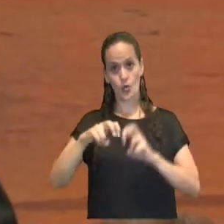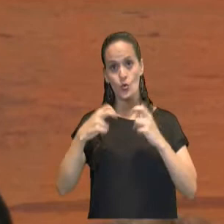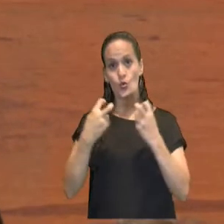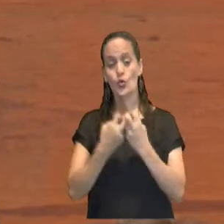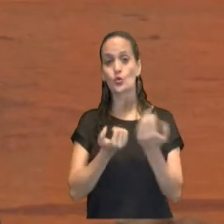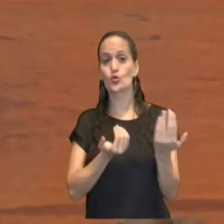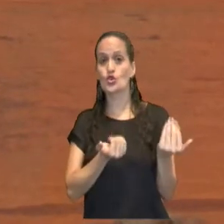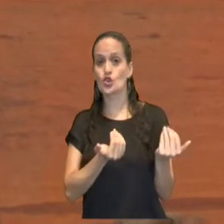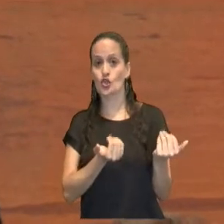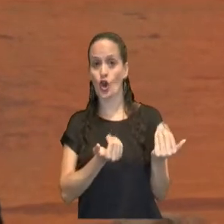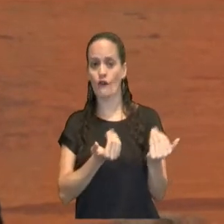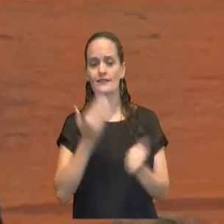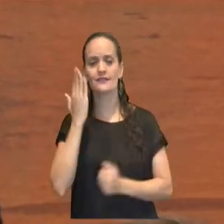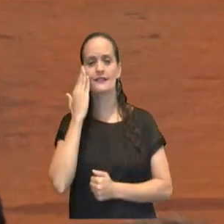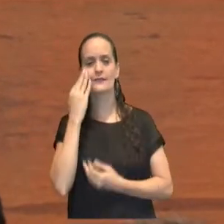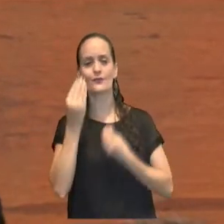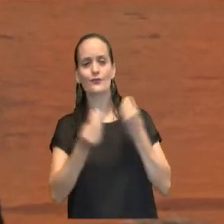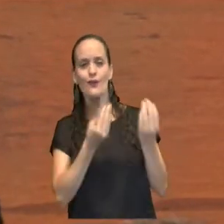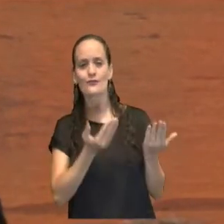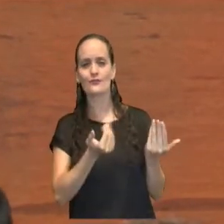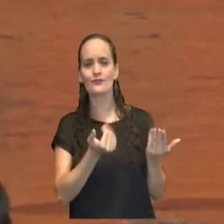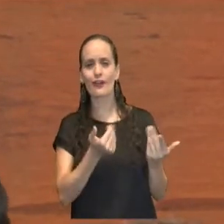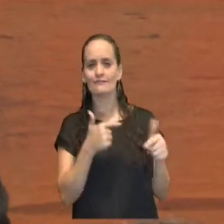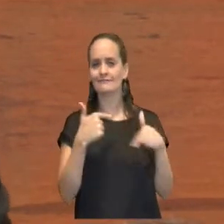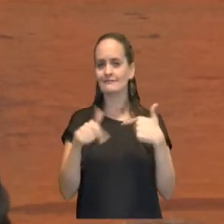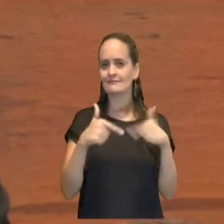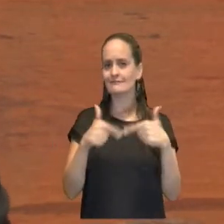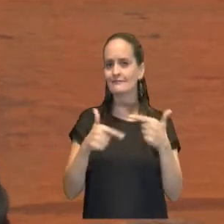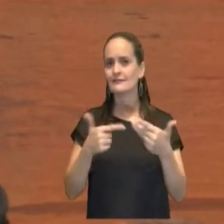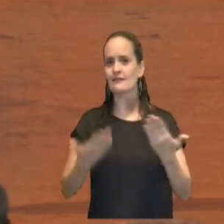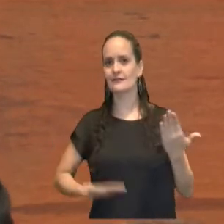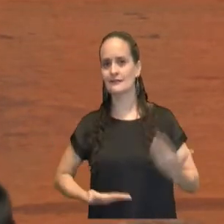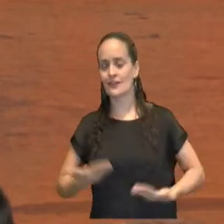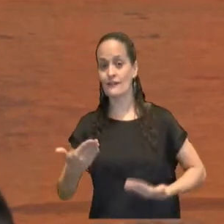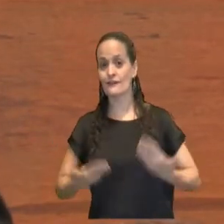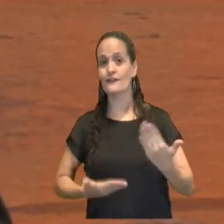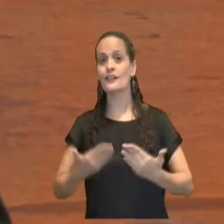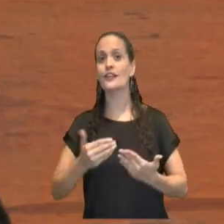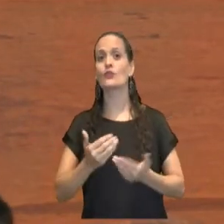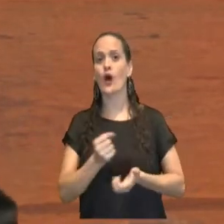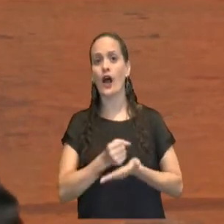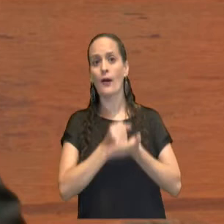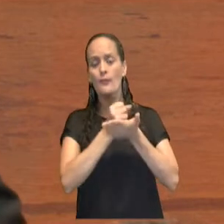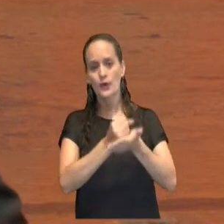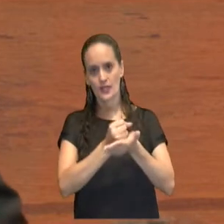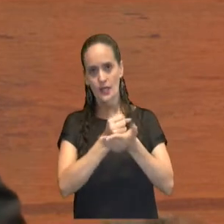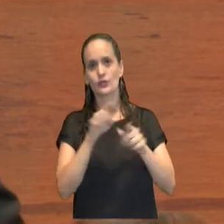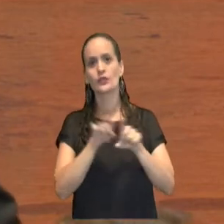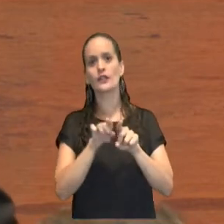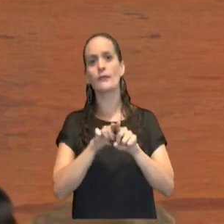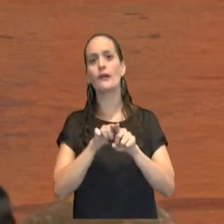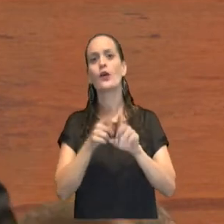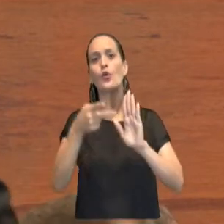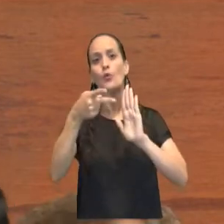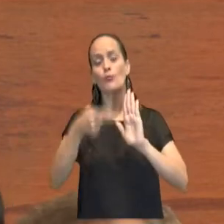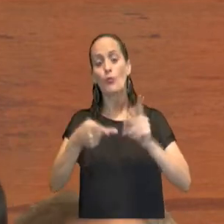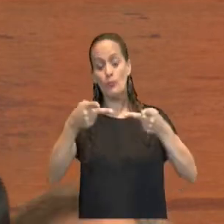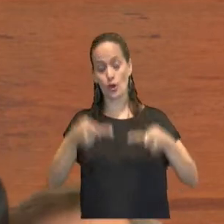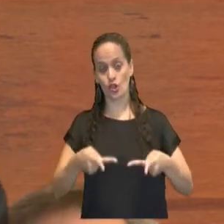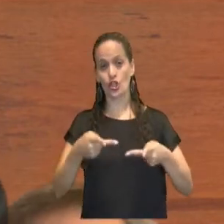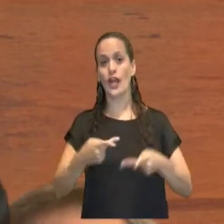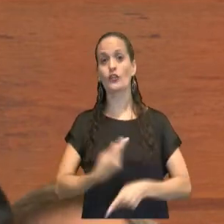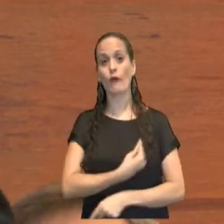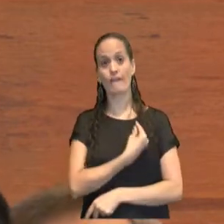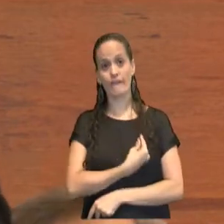podendo conhecer um pouco do trabalho que eles estão realizando, apoiando os projetos, Projeto Viver e o Projeto Cristolândia. A juventude de